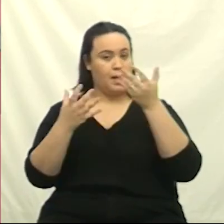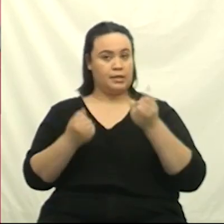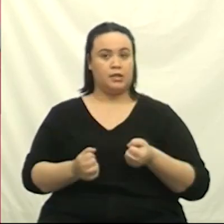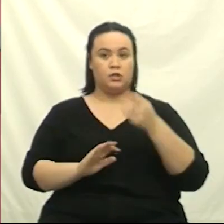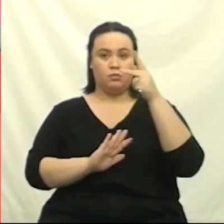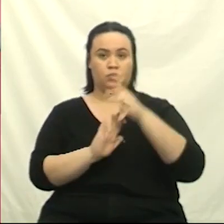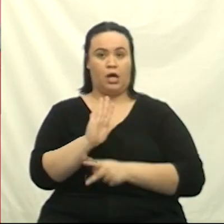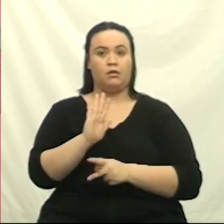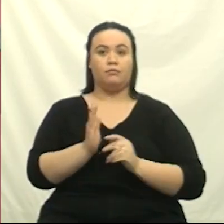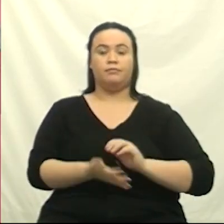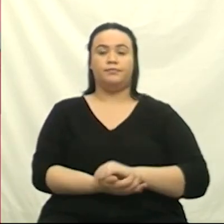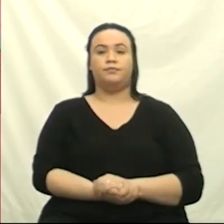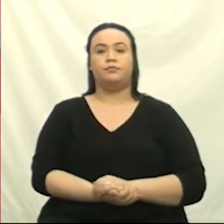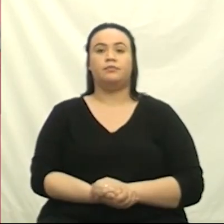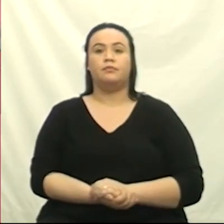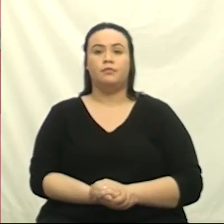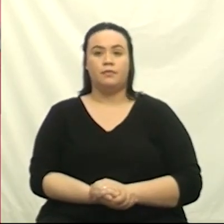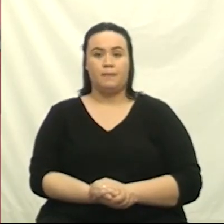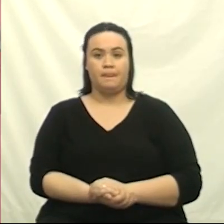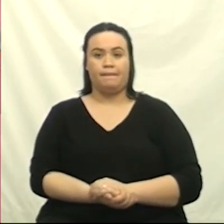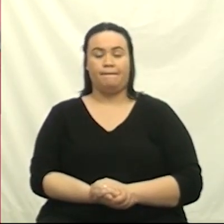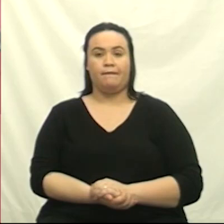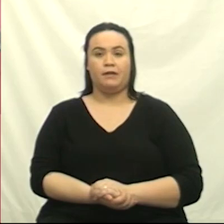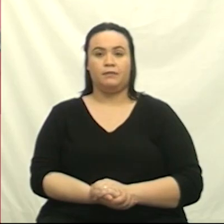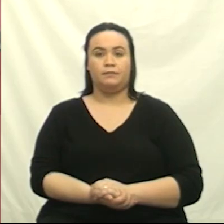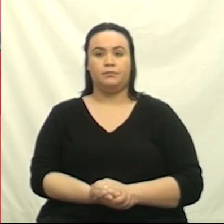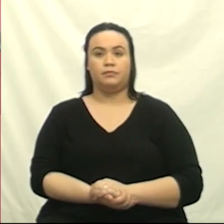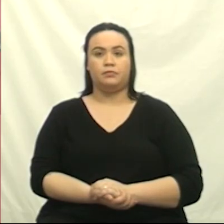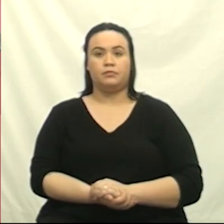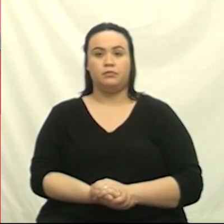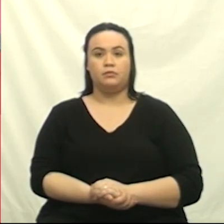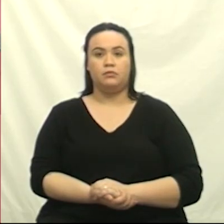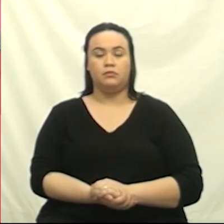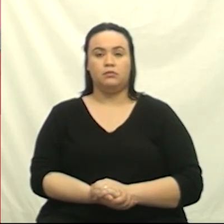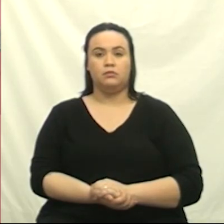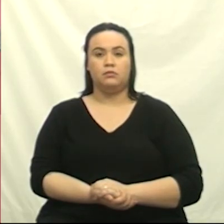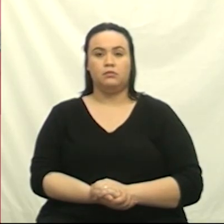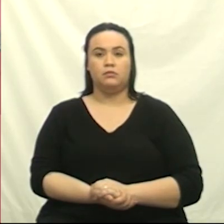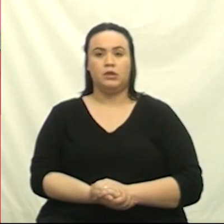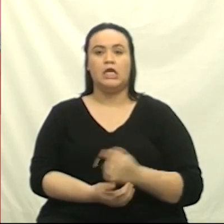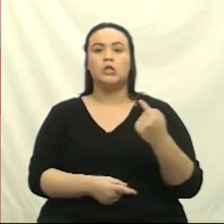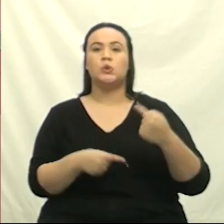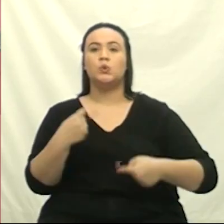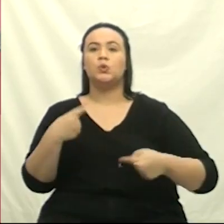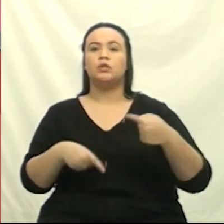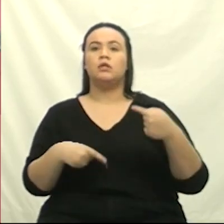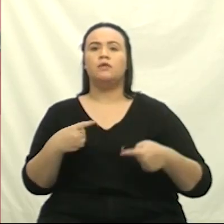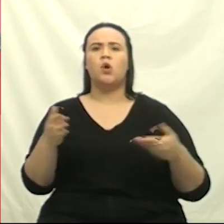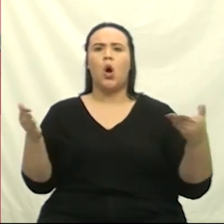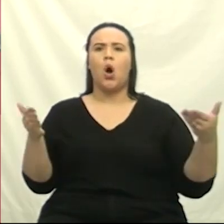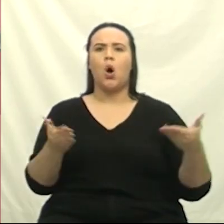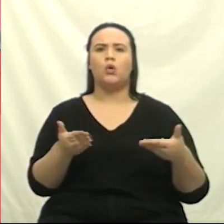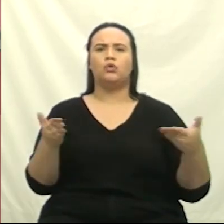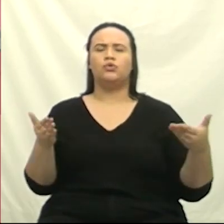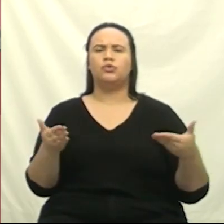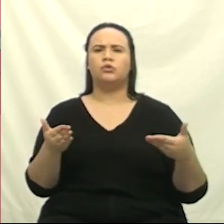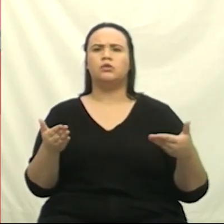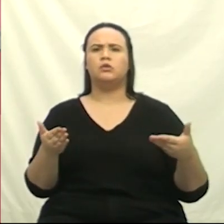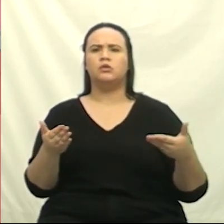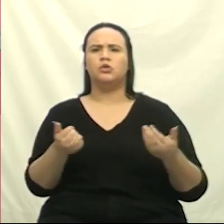projeto inclusive salientando que o prejuízo dessa discussão ter sido feita hoje cedo sobre